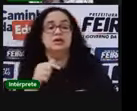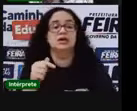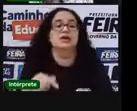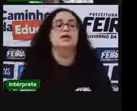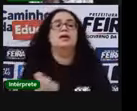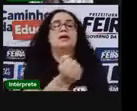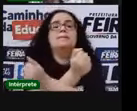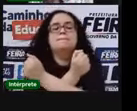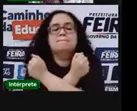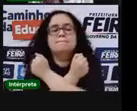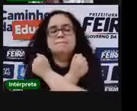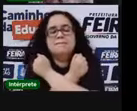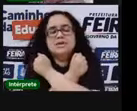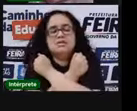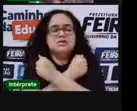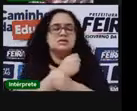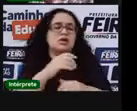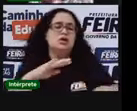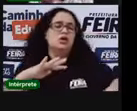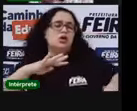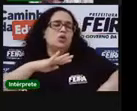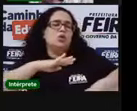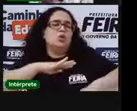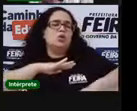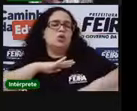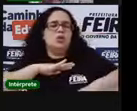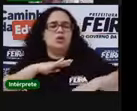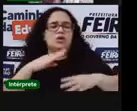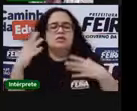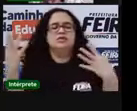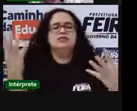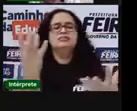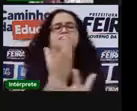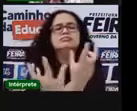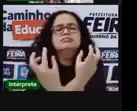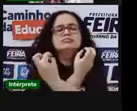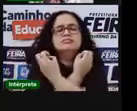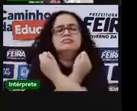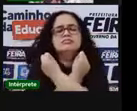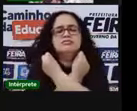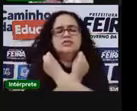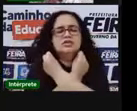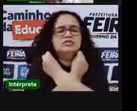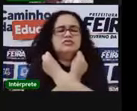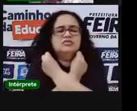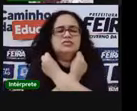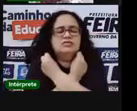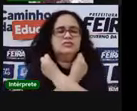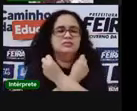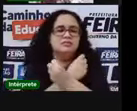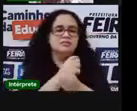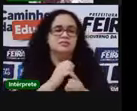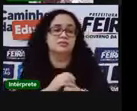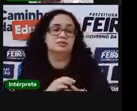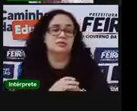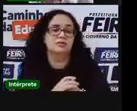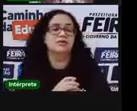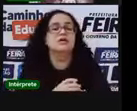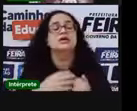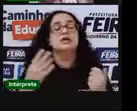o corpo do outro, a gente envolve o outro nos nossos braços, não é, gente? Então,